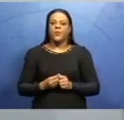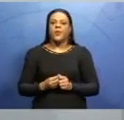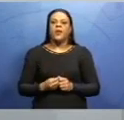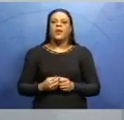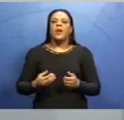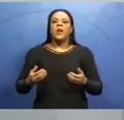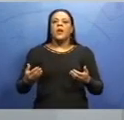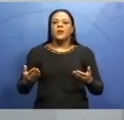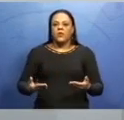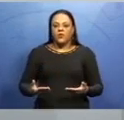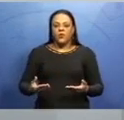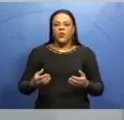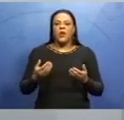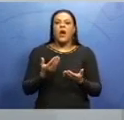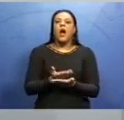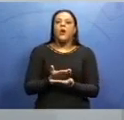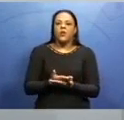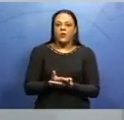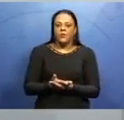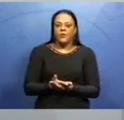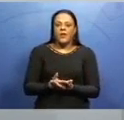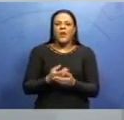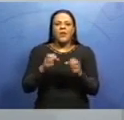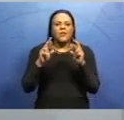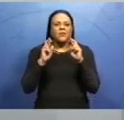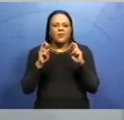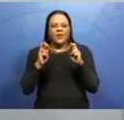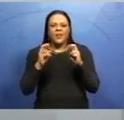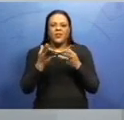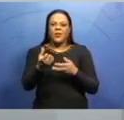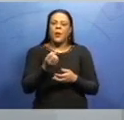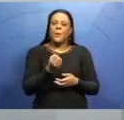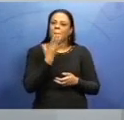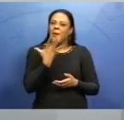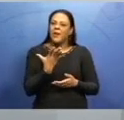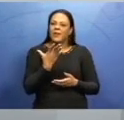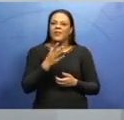conteúdo da nossa aula. Espero que vocês fiquem bem. Até a nossa próxima aula.